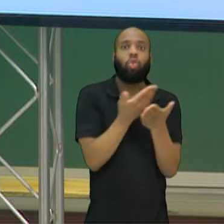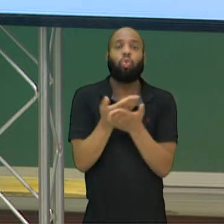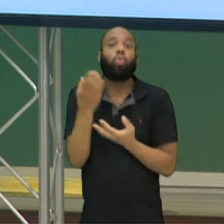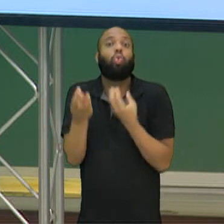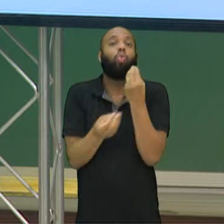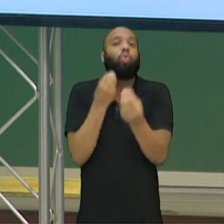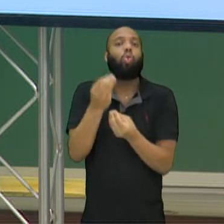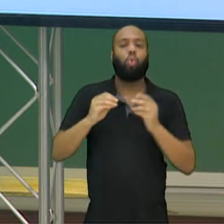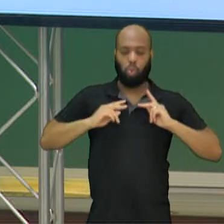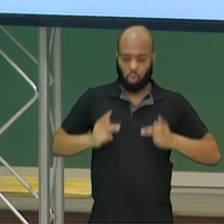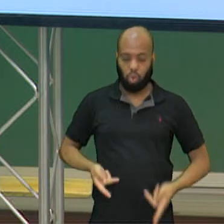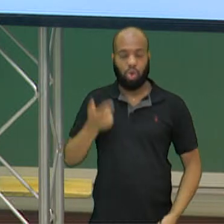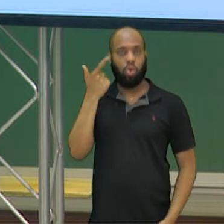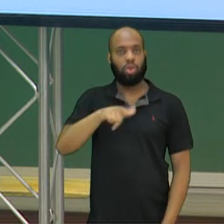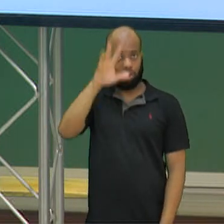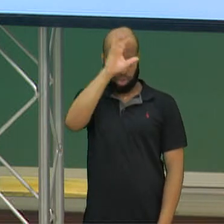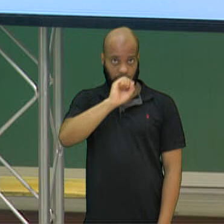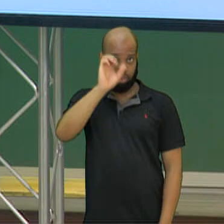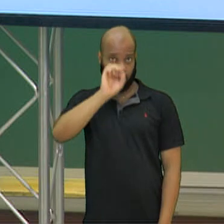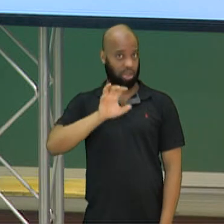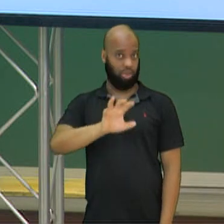humano adquire conhecimento.